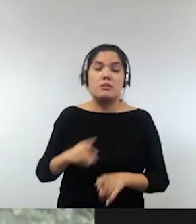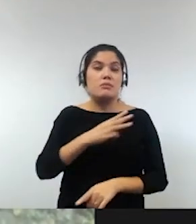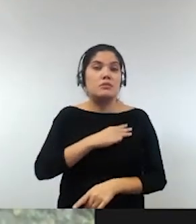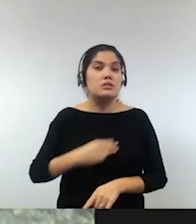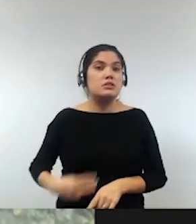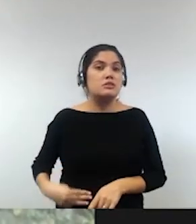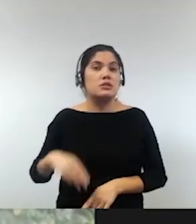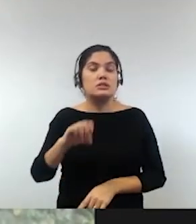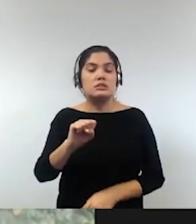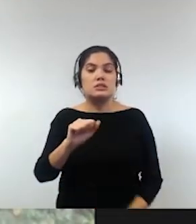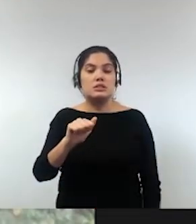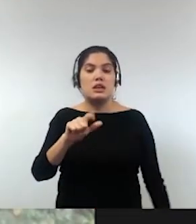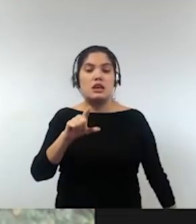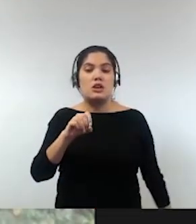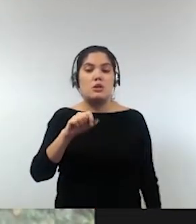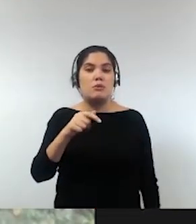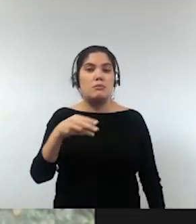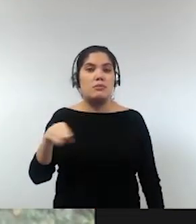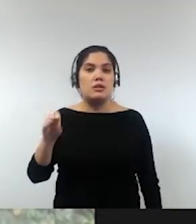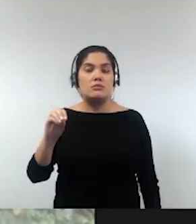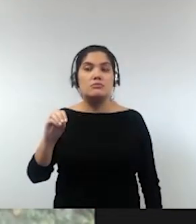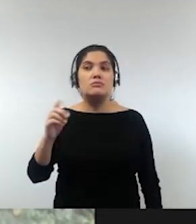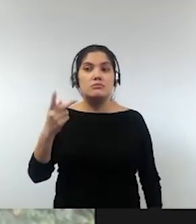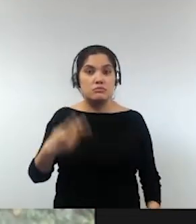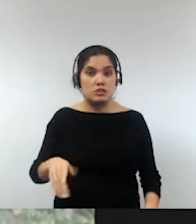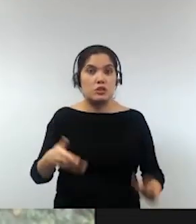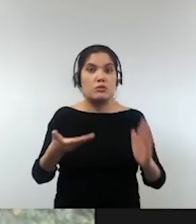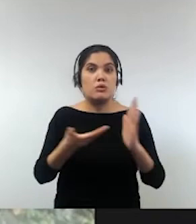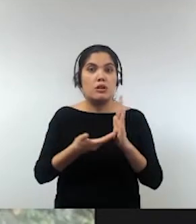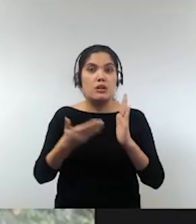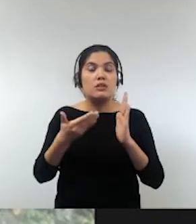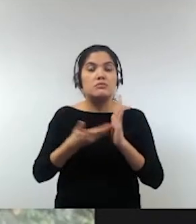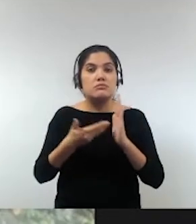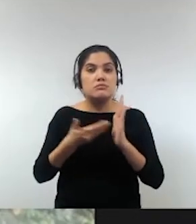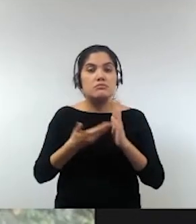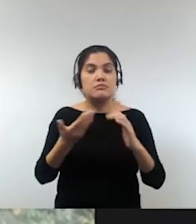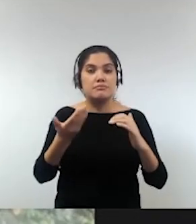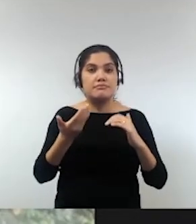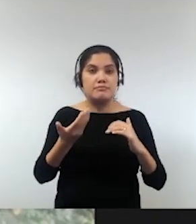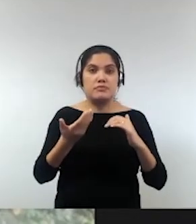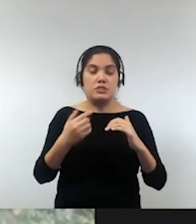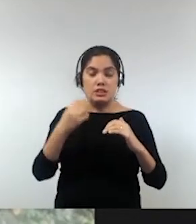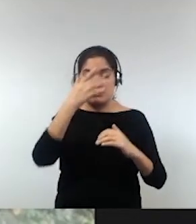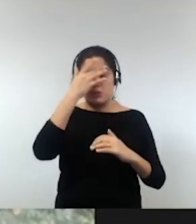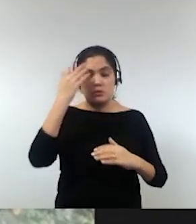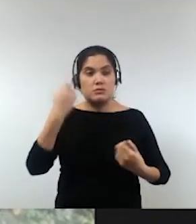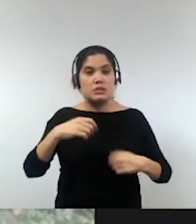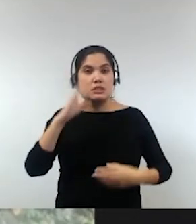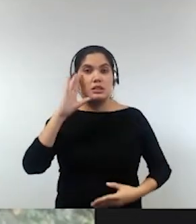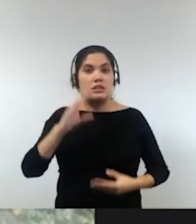Salomão, anteontem ou ontem aqui no Congresso, onde ele diz: as pessoas precisam compreender que